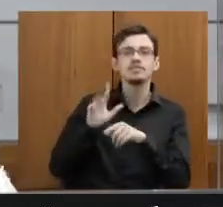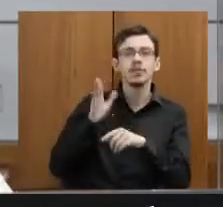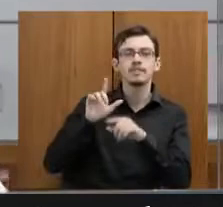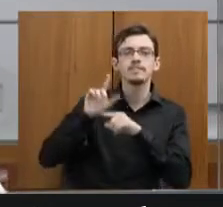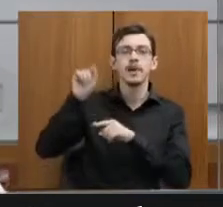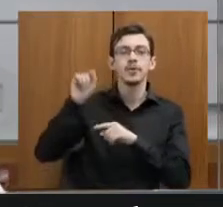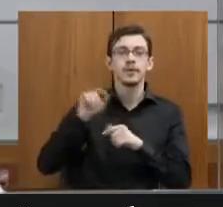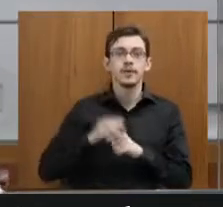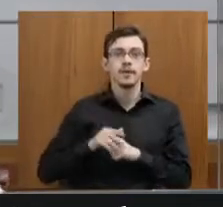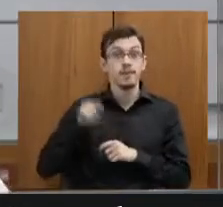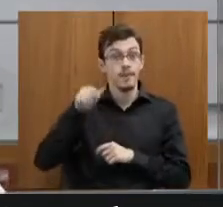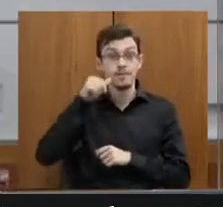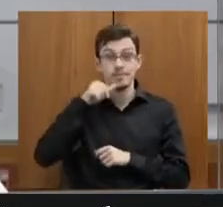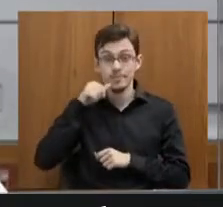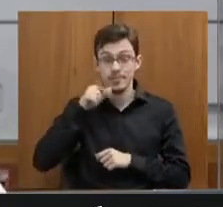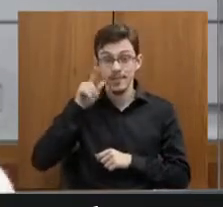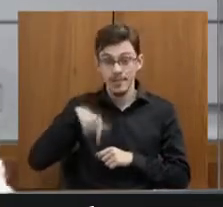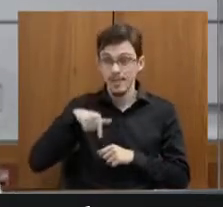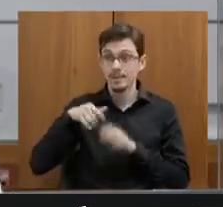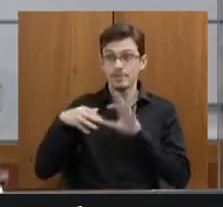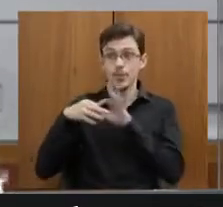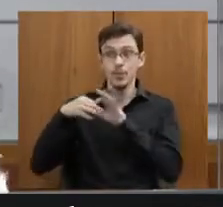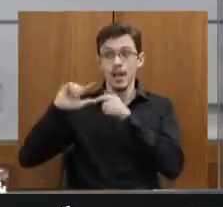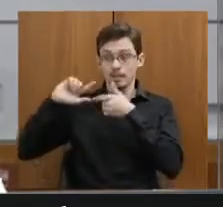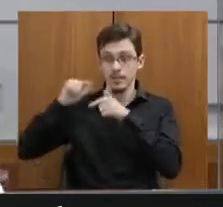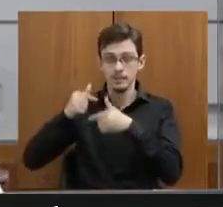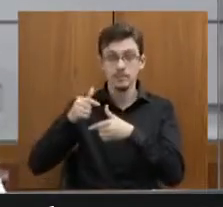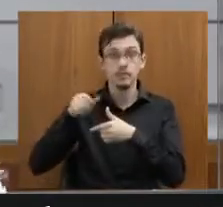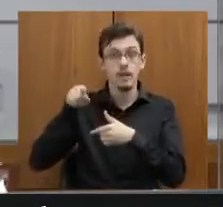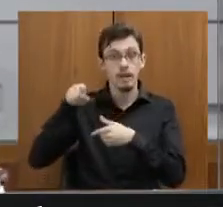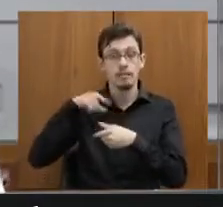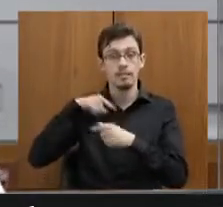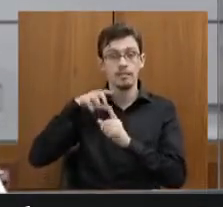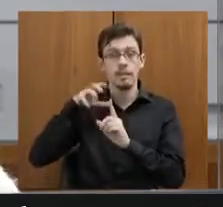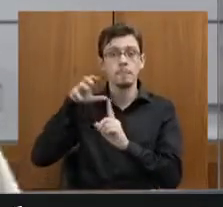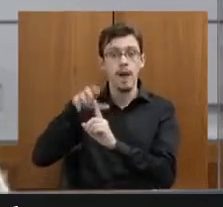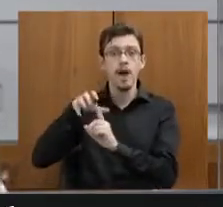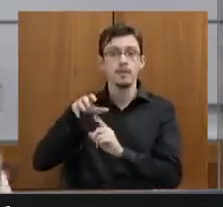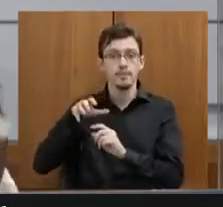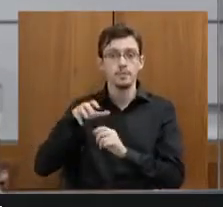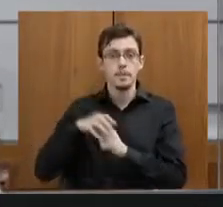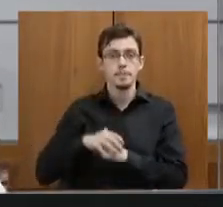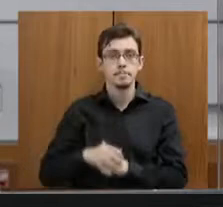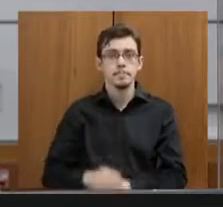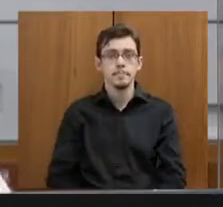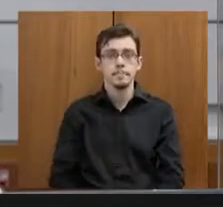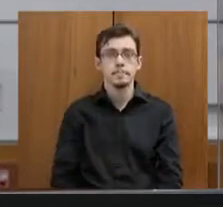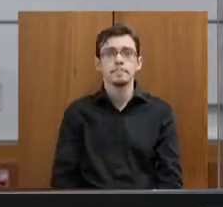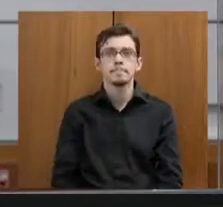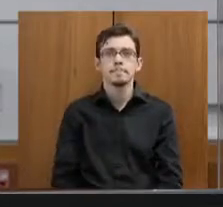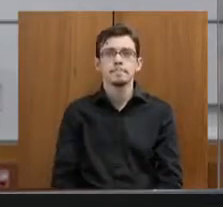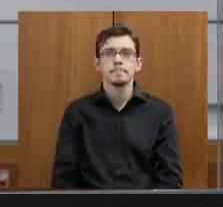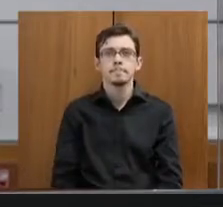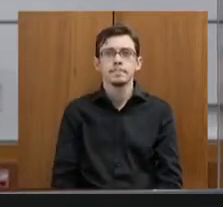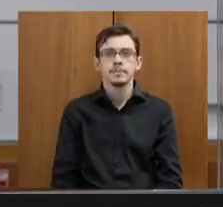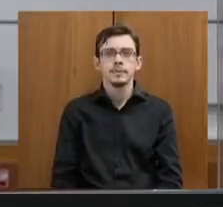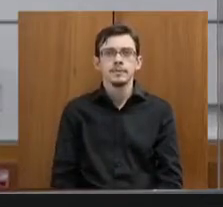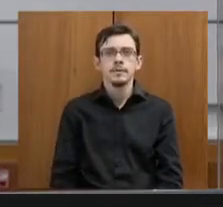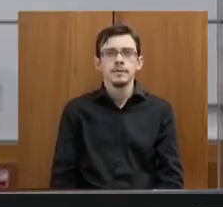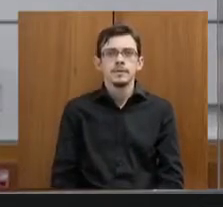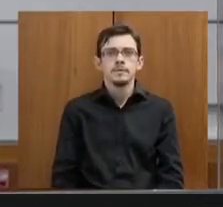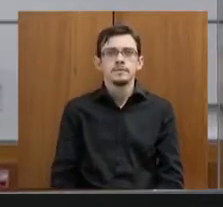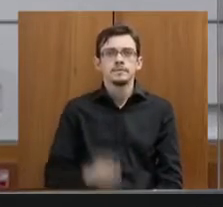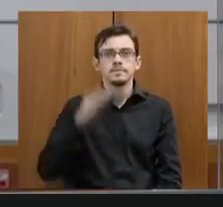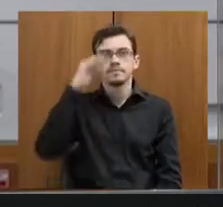bem feito né porque ela é uma mulher tradição e ela foi impactado diretamente por essa questão e para